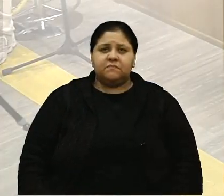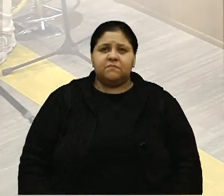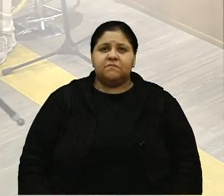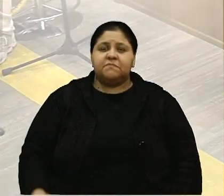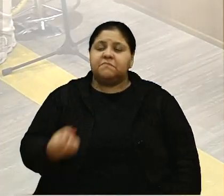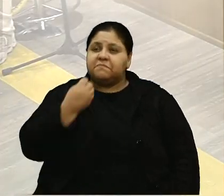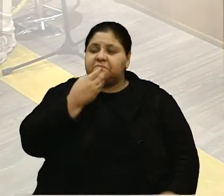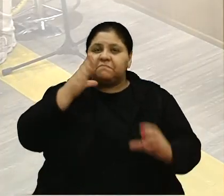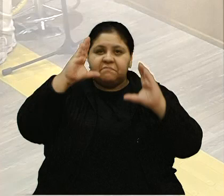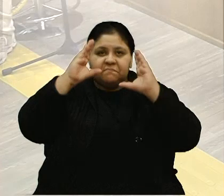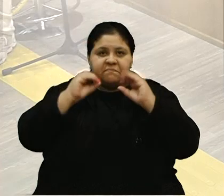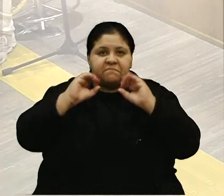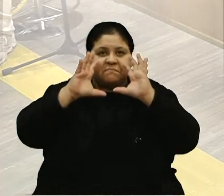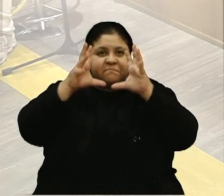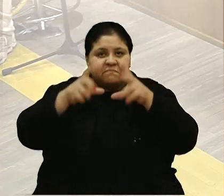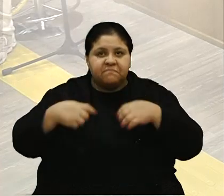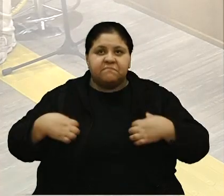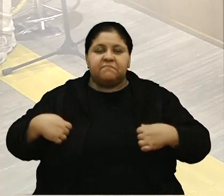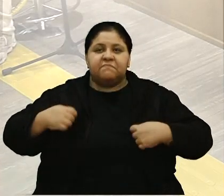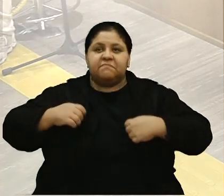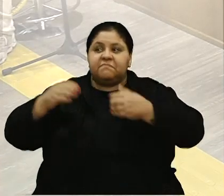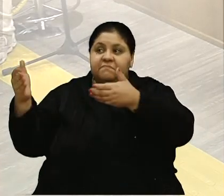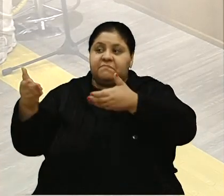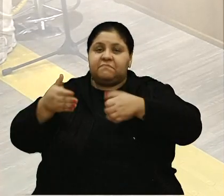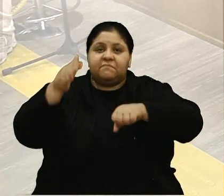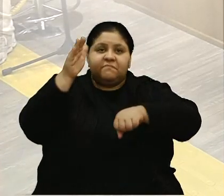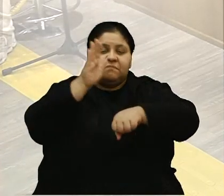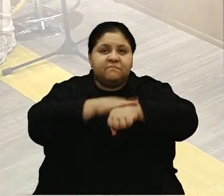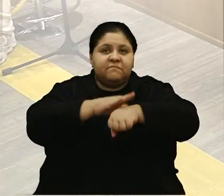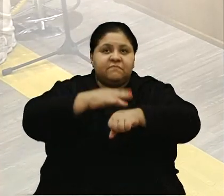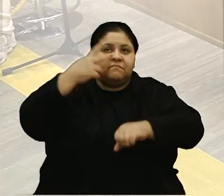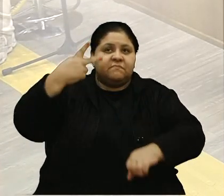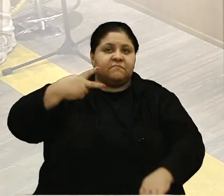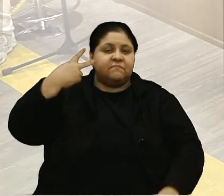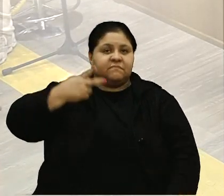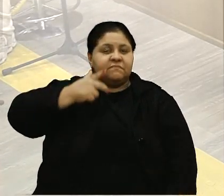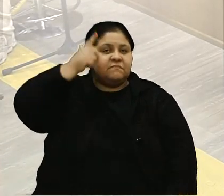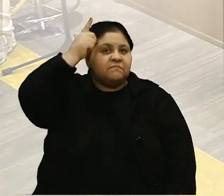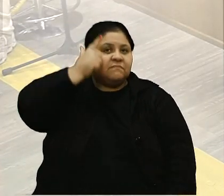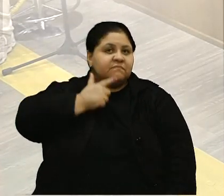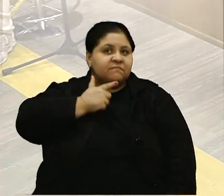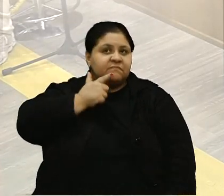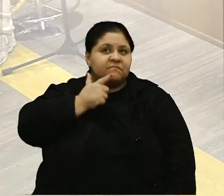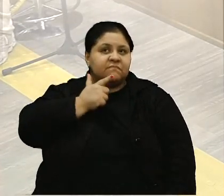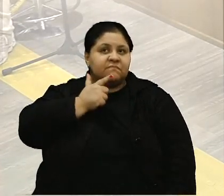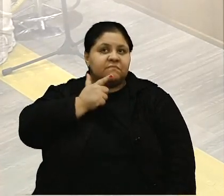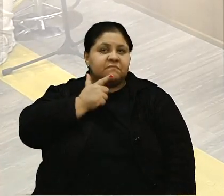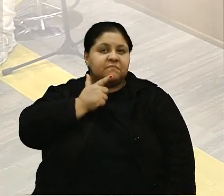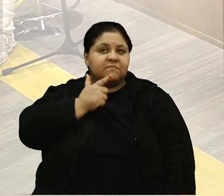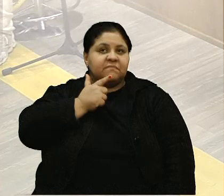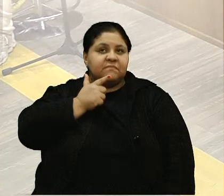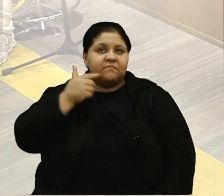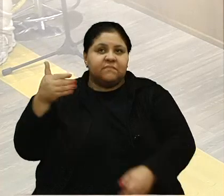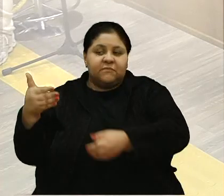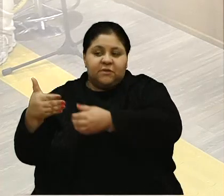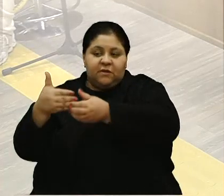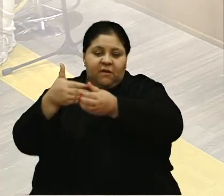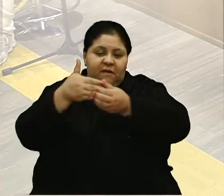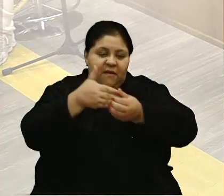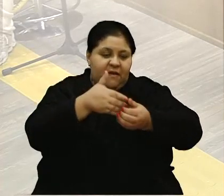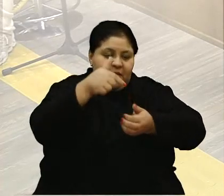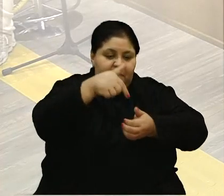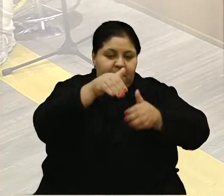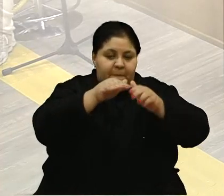Muito boa noite a todos. Convido nesse momento o vereador Lucas Carenhato para que conduza até aqui a mesa